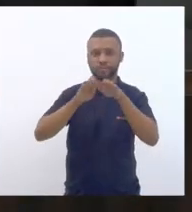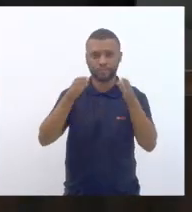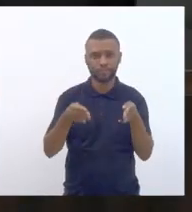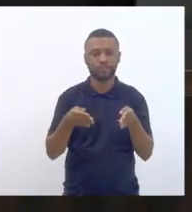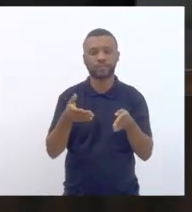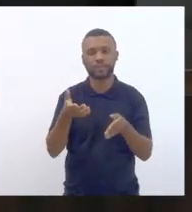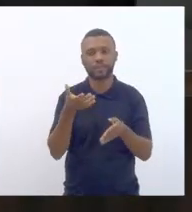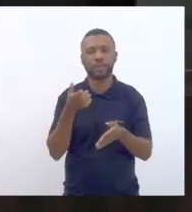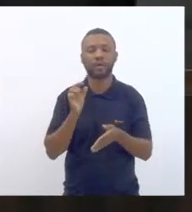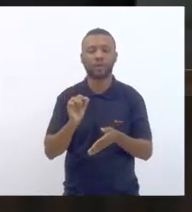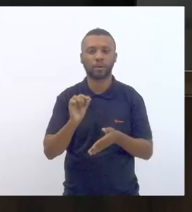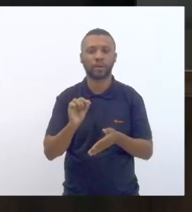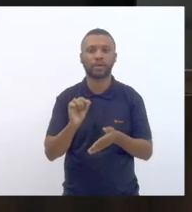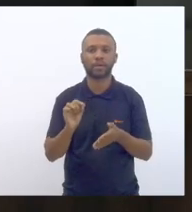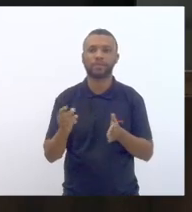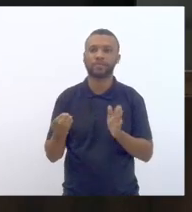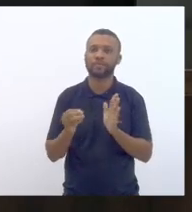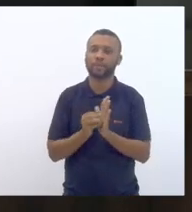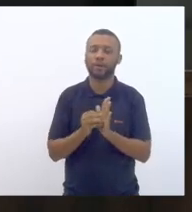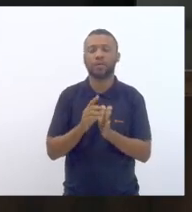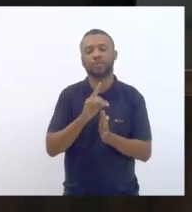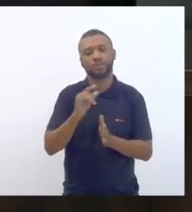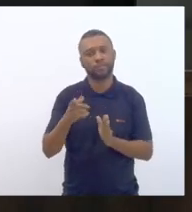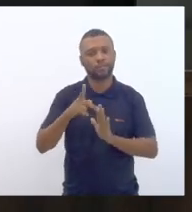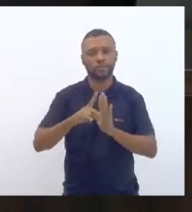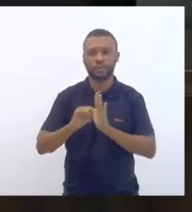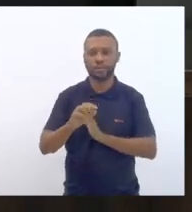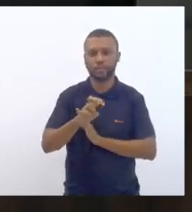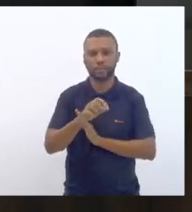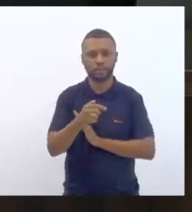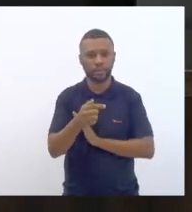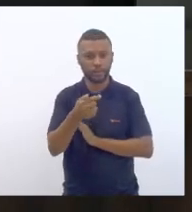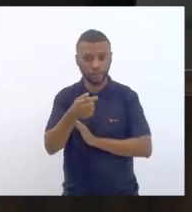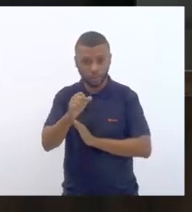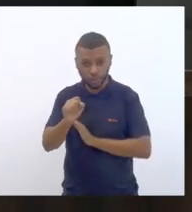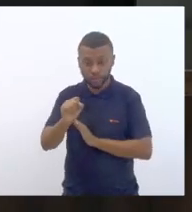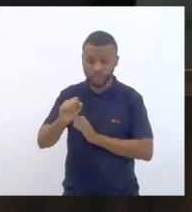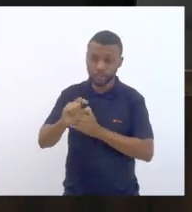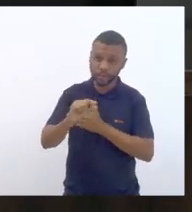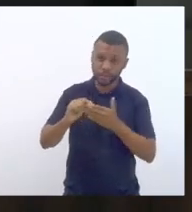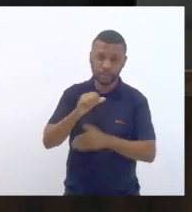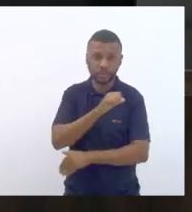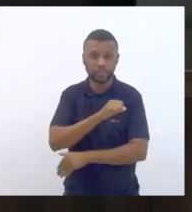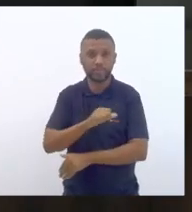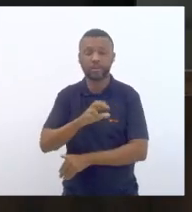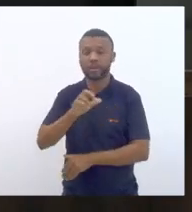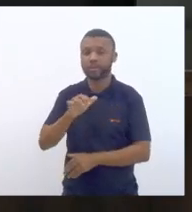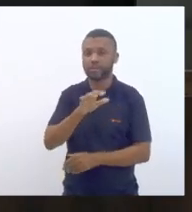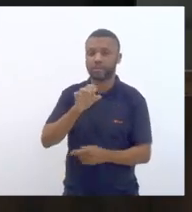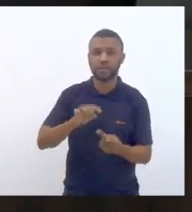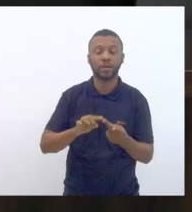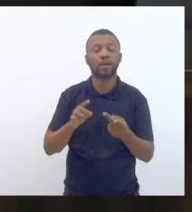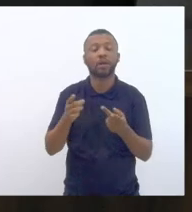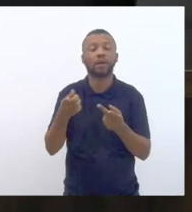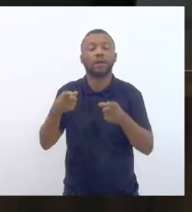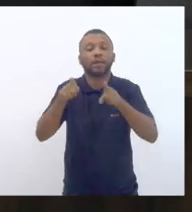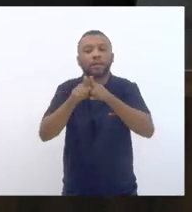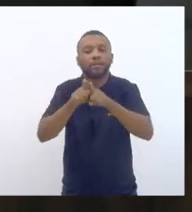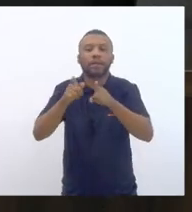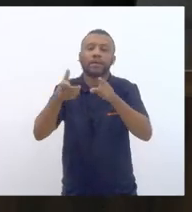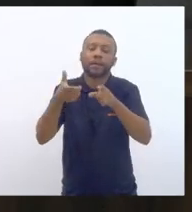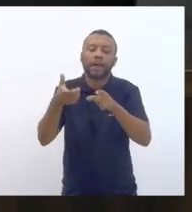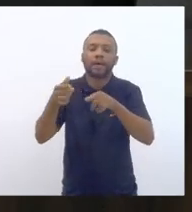Requer a inclusão na ordem do dia do projeto de lei 5778-2022, deputada enfermeira Rejane. Requer a inclusão na ordem do